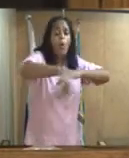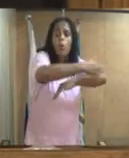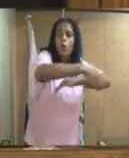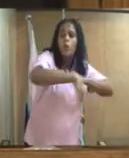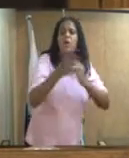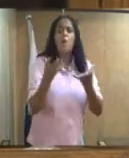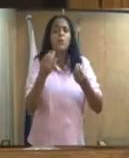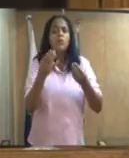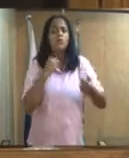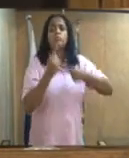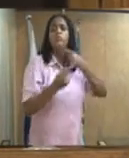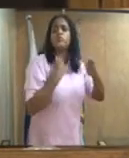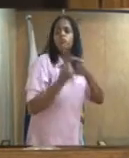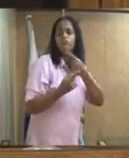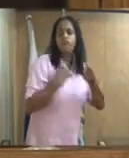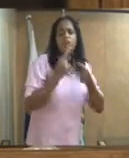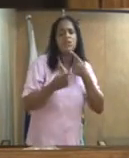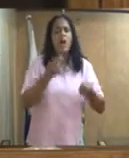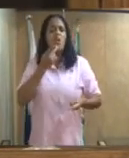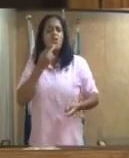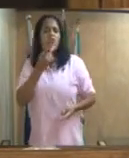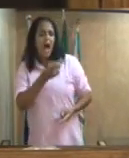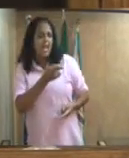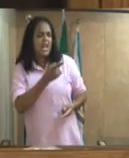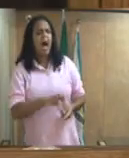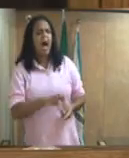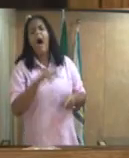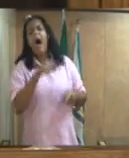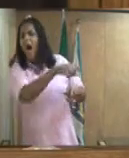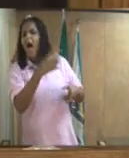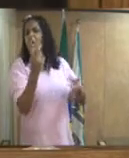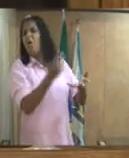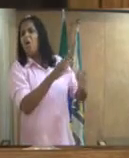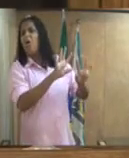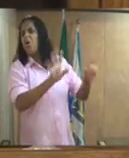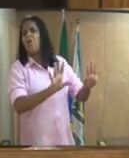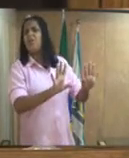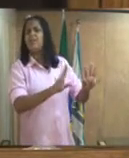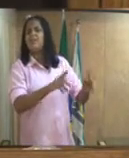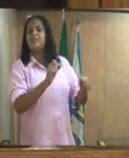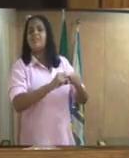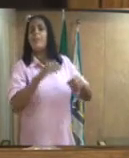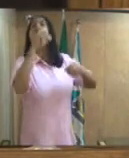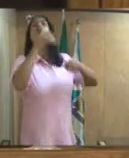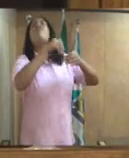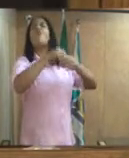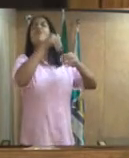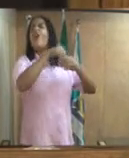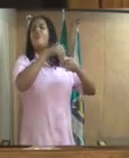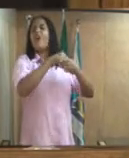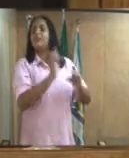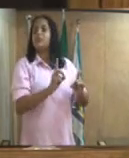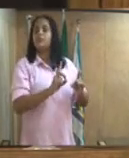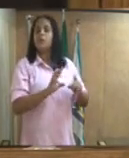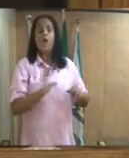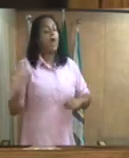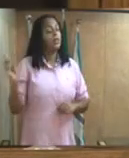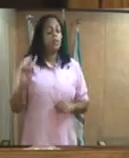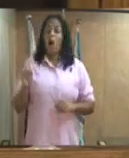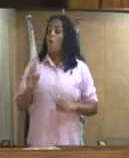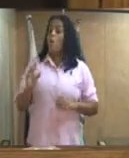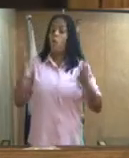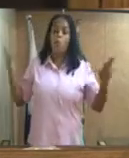duvidaram, questionaram, falaram que era chacota, que era só para ganhar voto, e hoje a gente pode